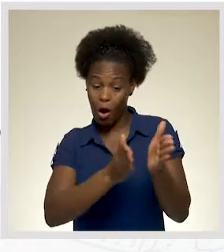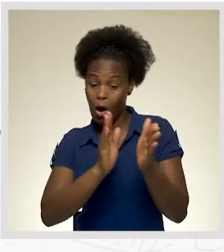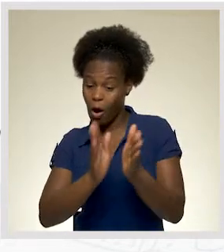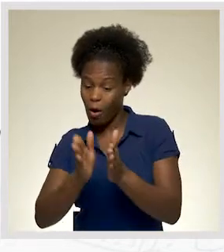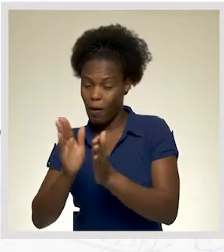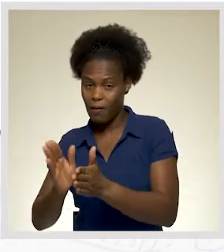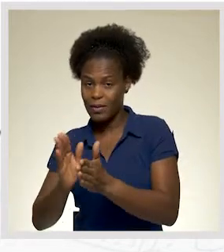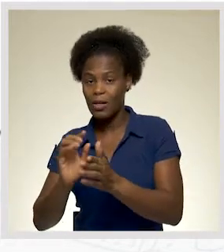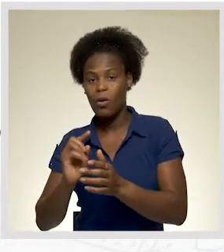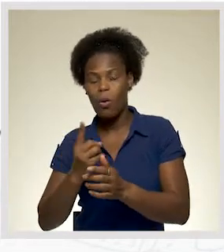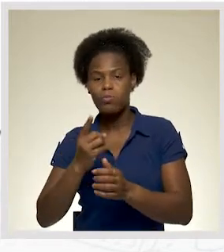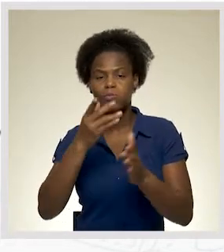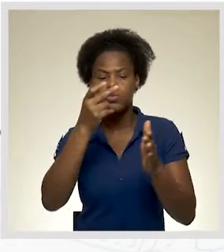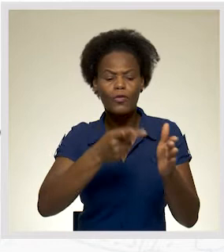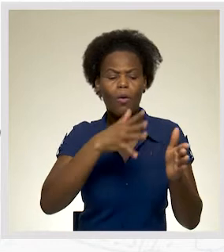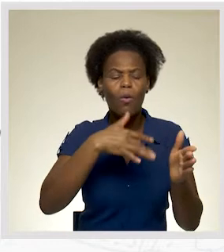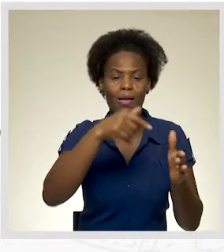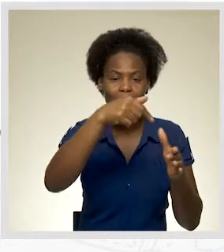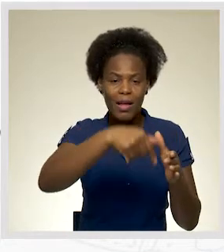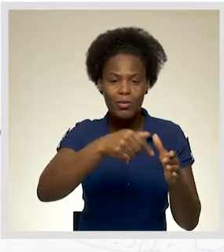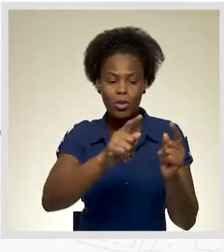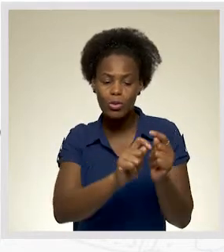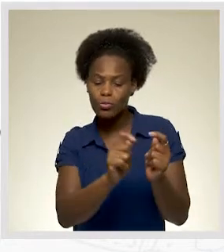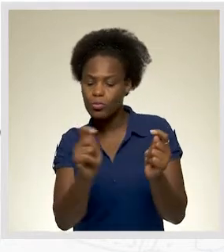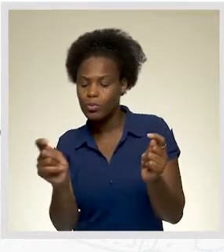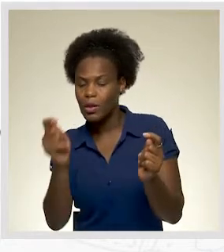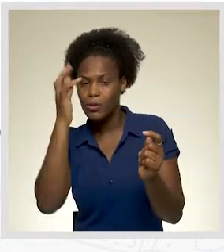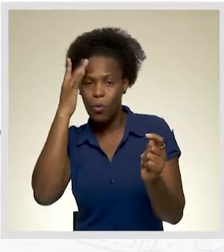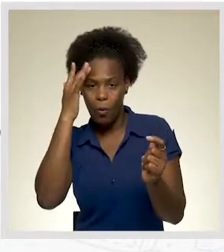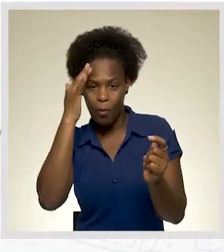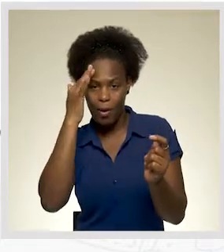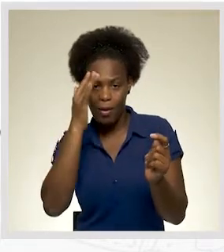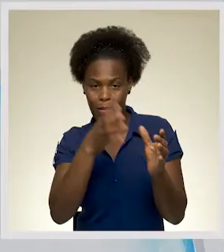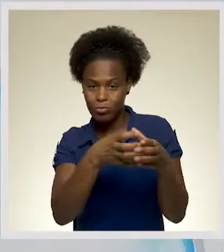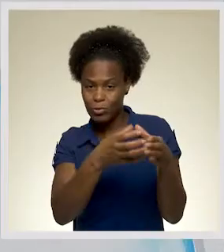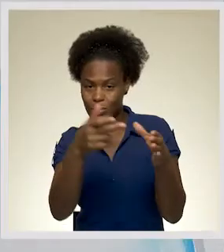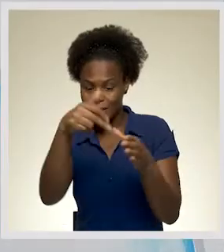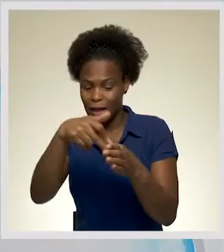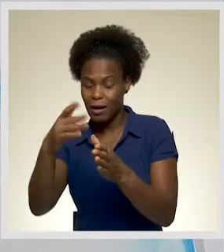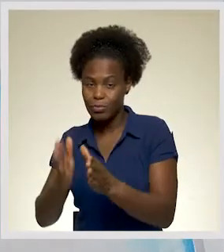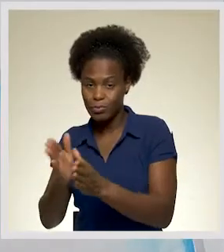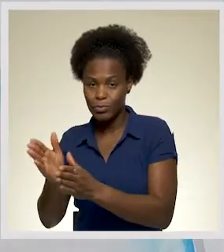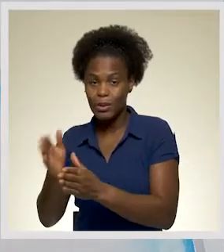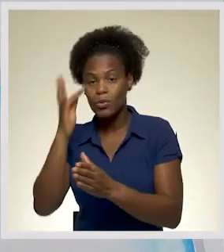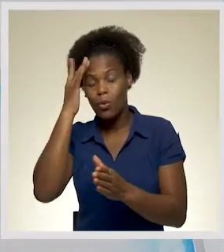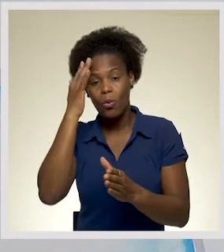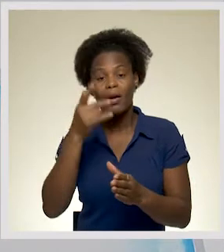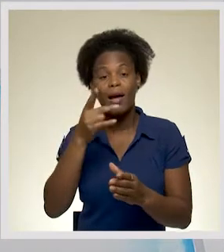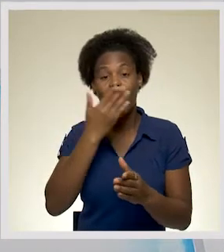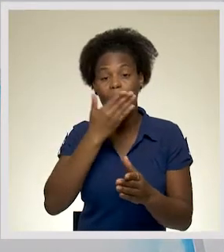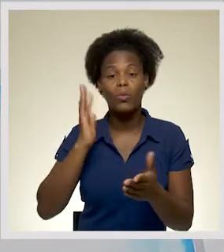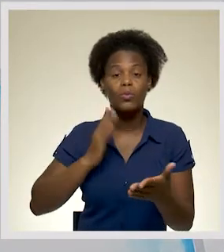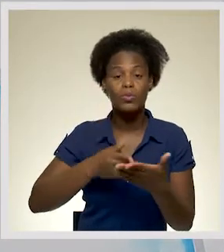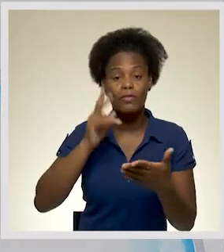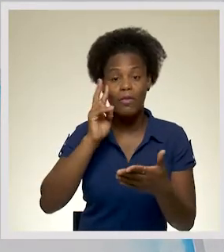ou uma posição numa sequência numérica. E na última aula, lembrem-se que nós vimos